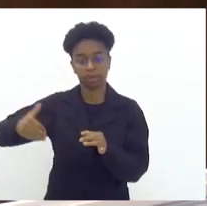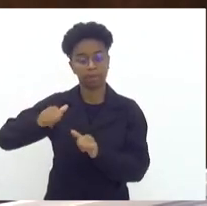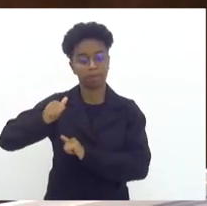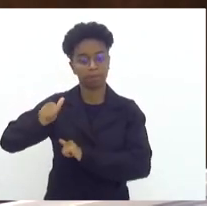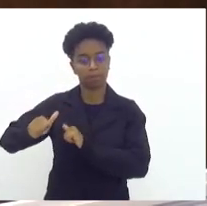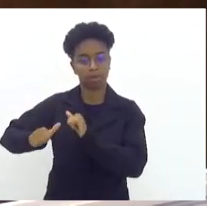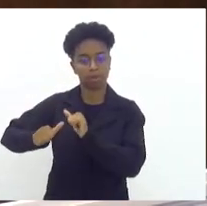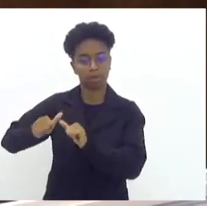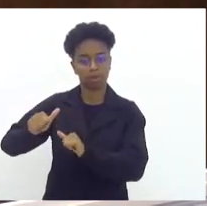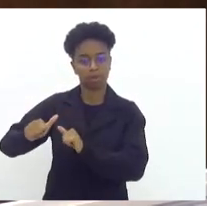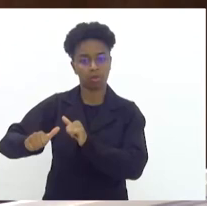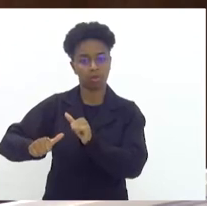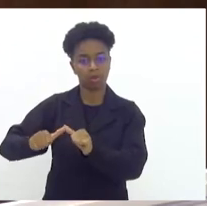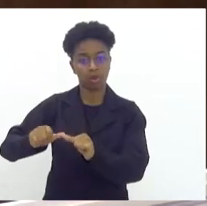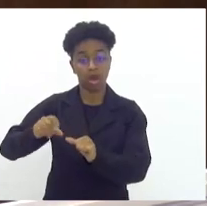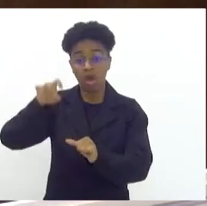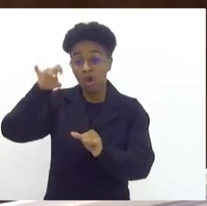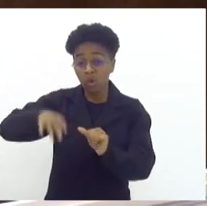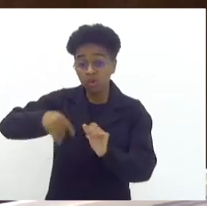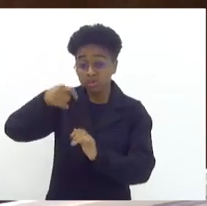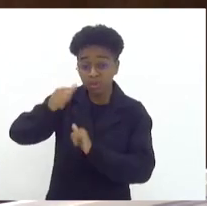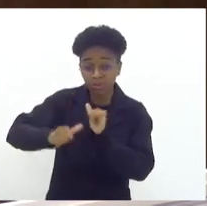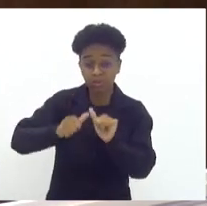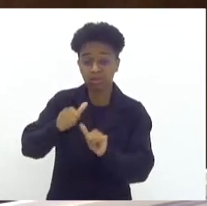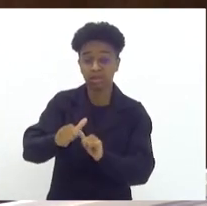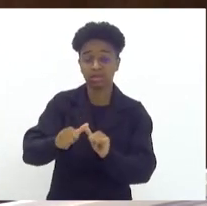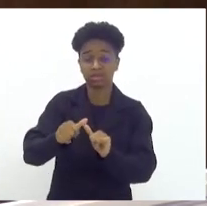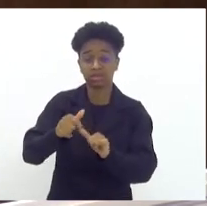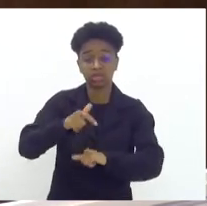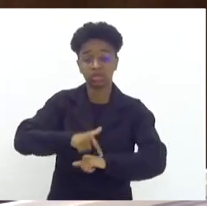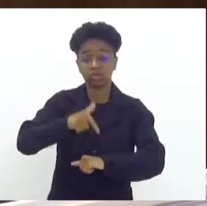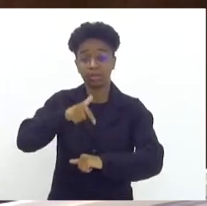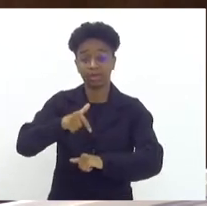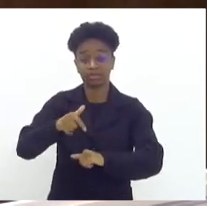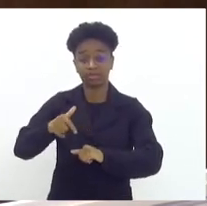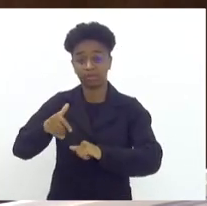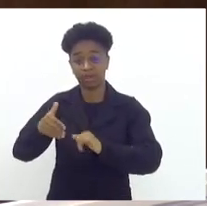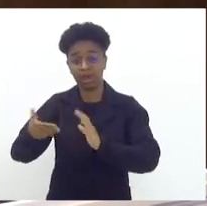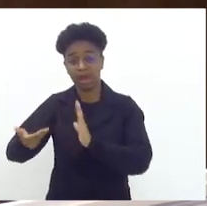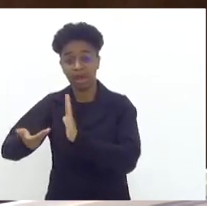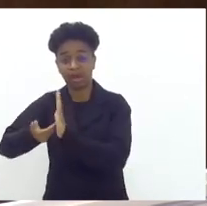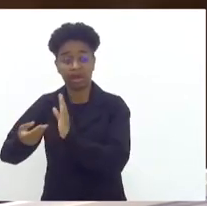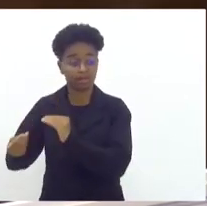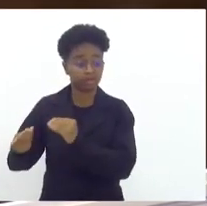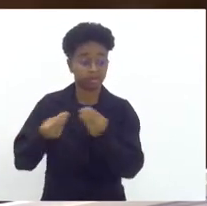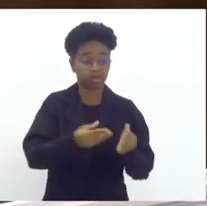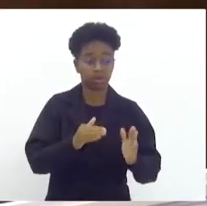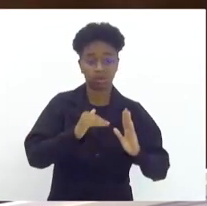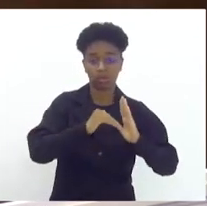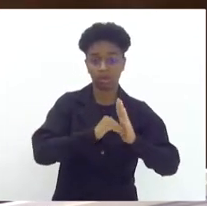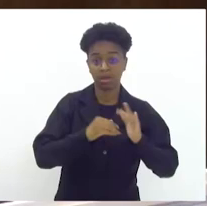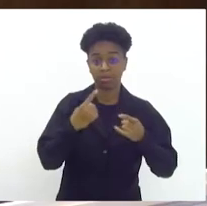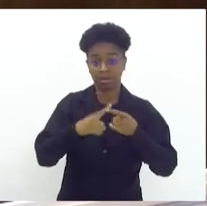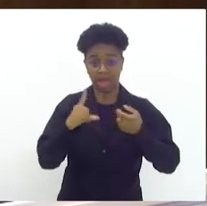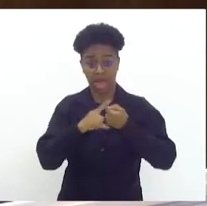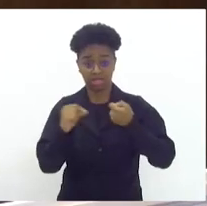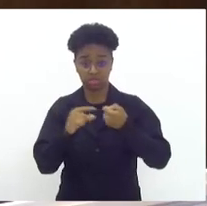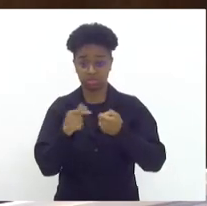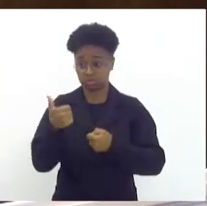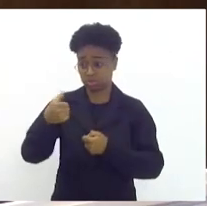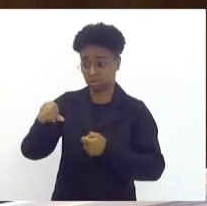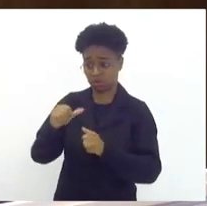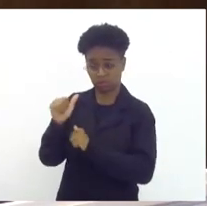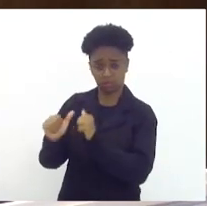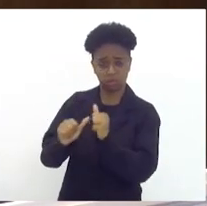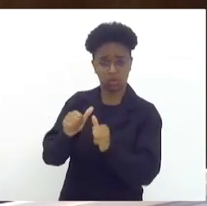para ter a última mudança Quando a câmara entregou o Senado tanto é que o artigo 19 voou o vinte